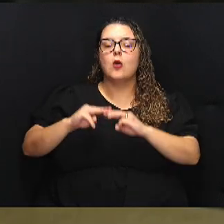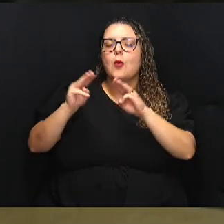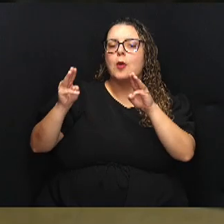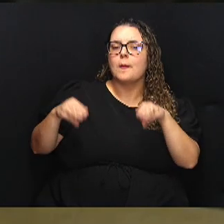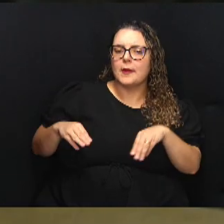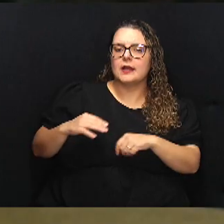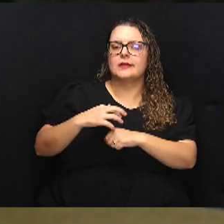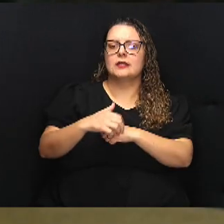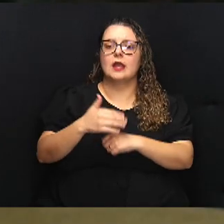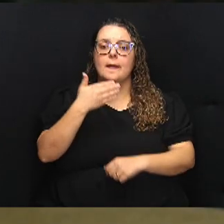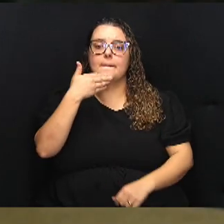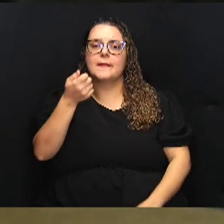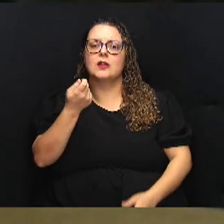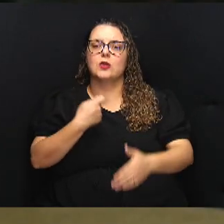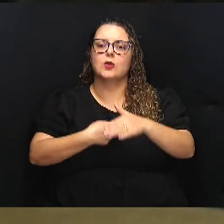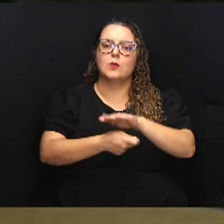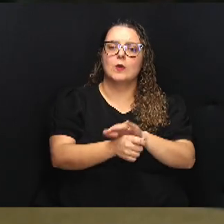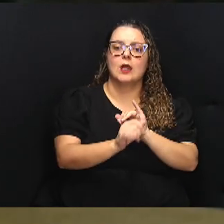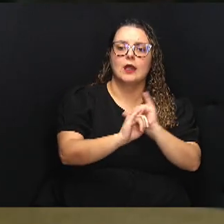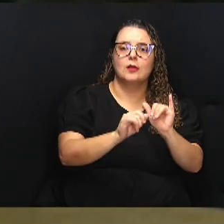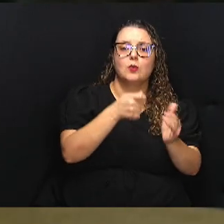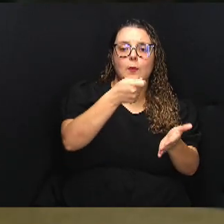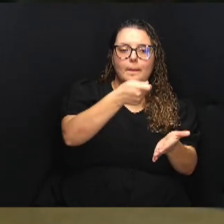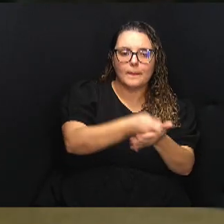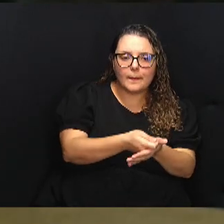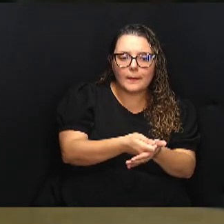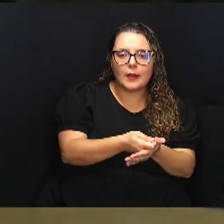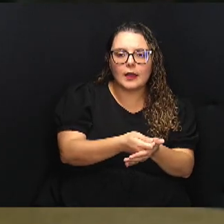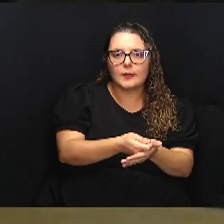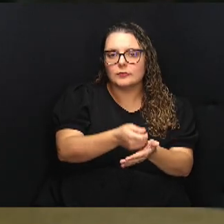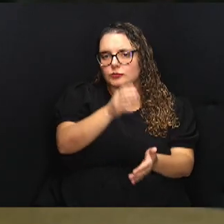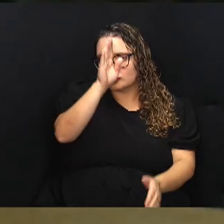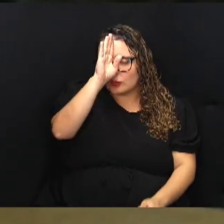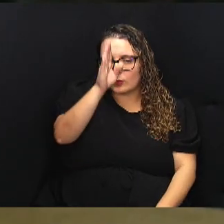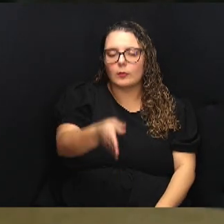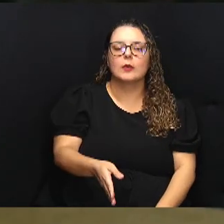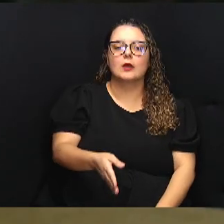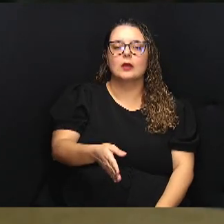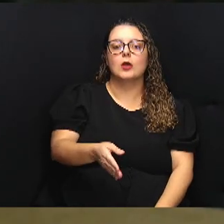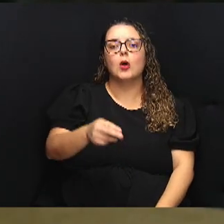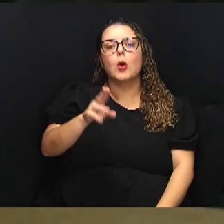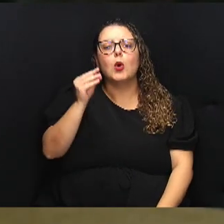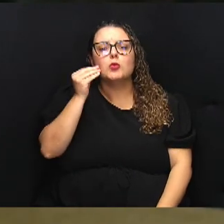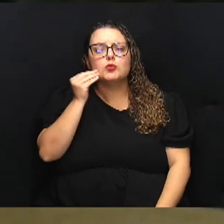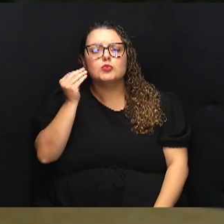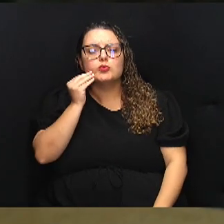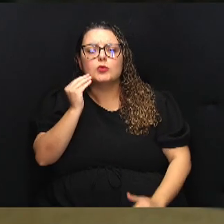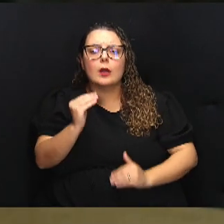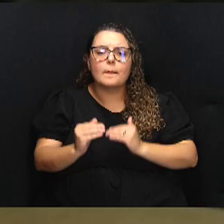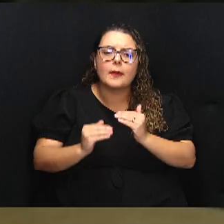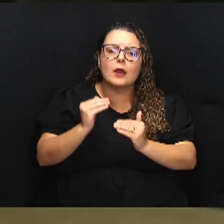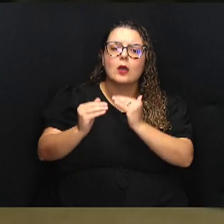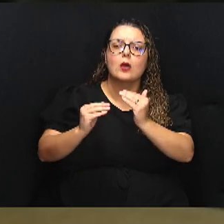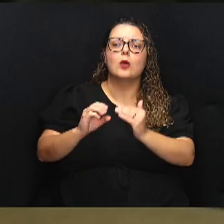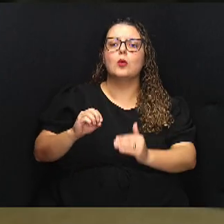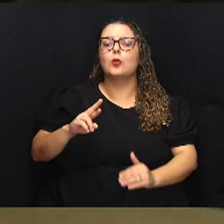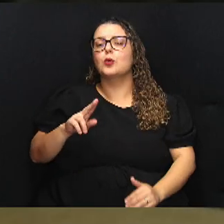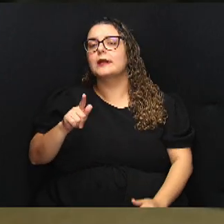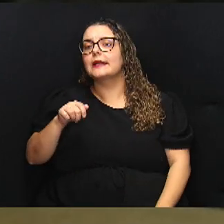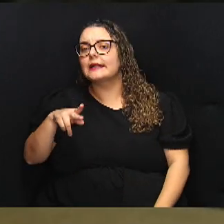digital, Hum. é melhor investir em anúncio pago logo de cara ou tentar crescer de forma